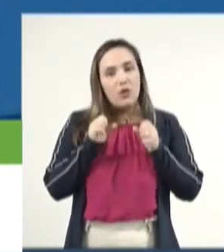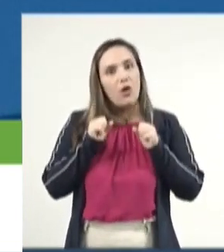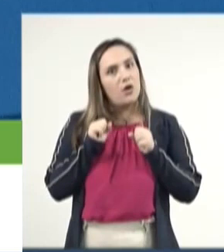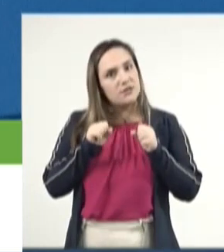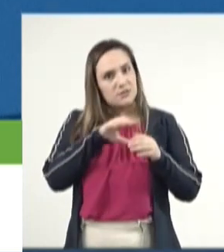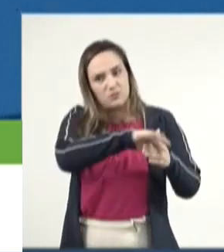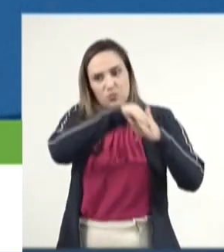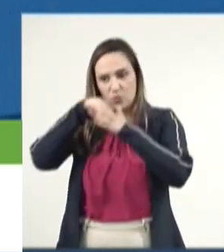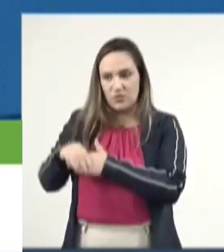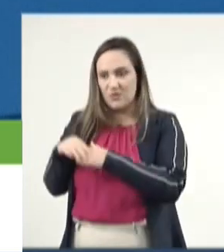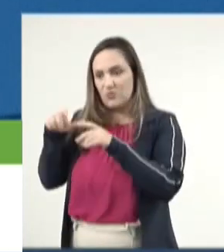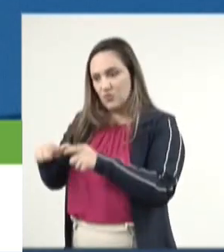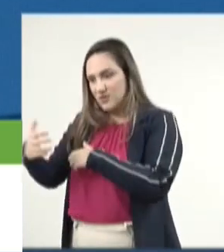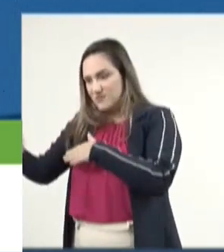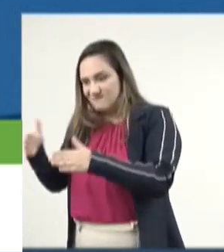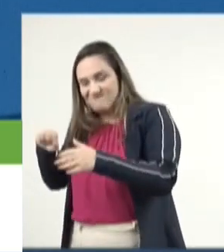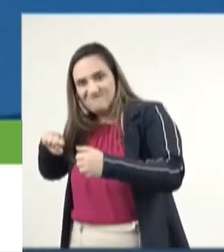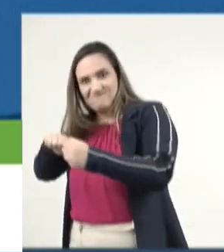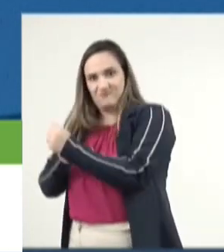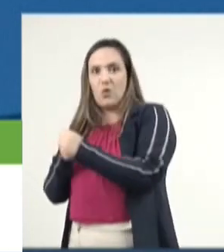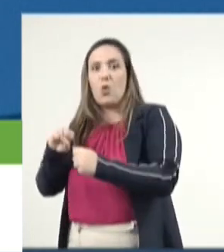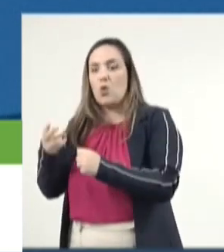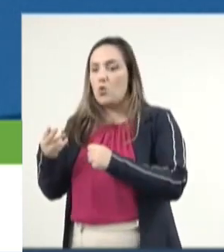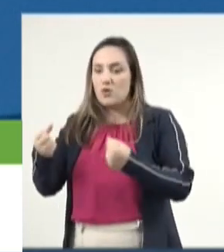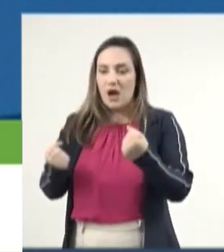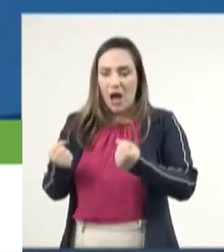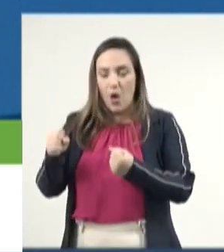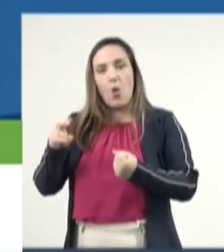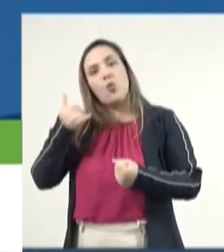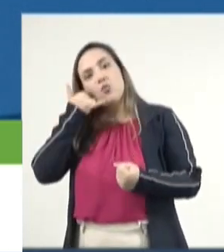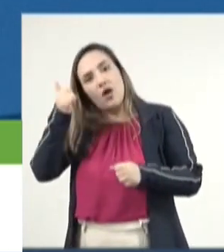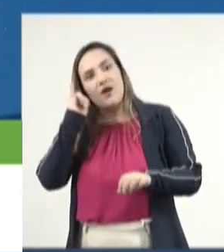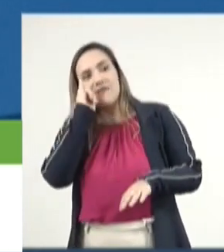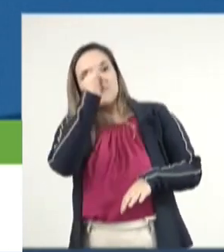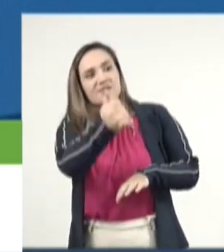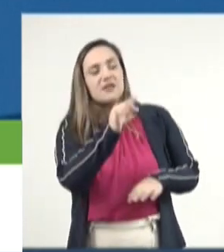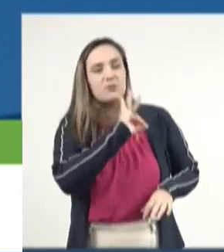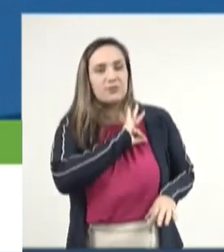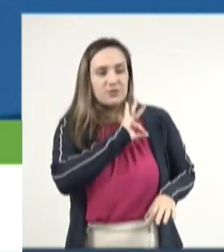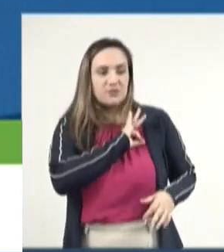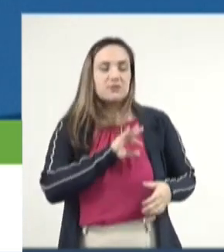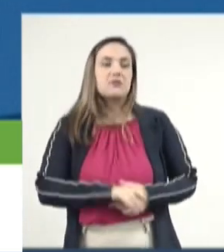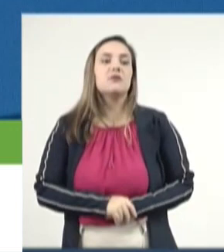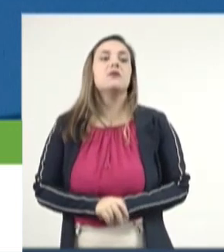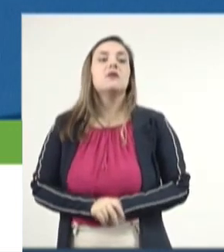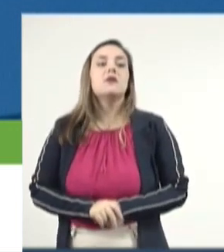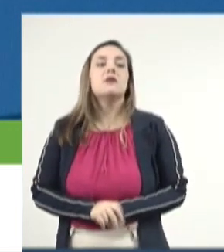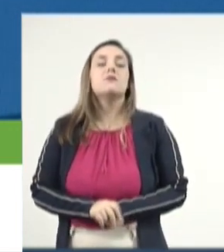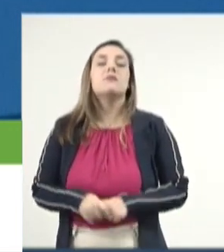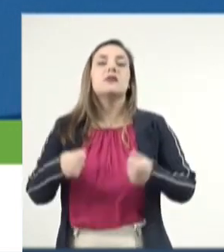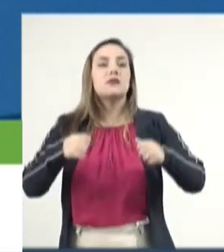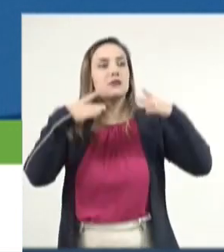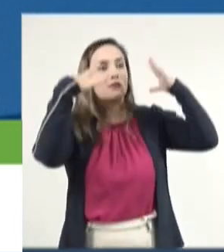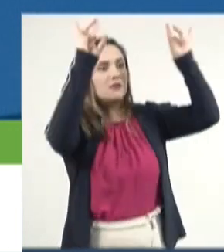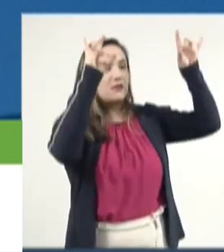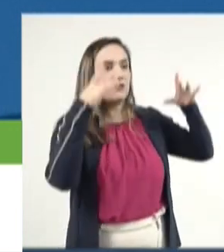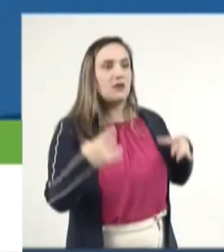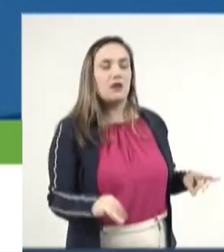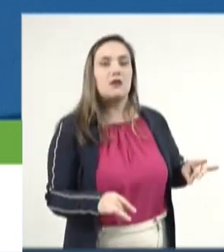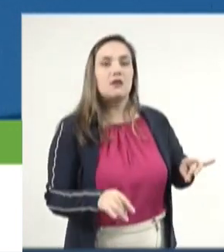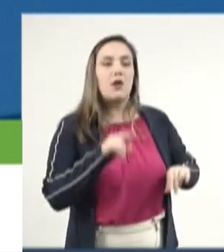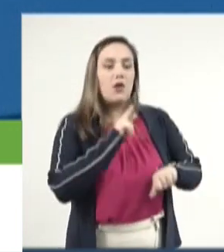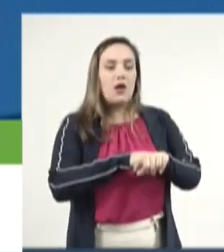que assegure sua integridade física ou meio de transporte ou comunicação à polícia. Parágrafo 1º. Serão utilizados cartazes fixados